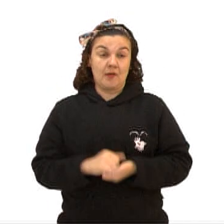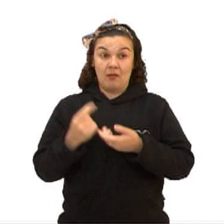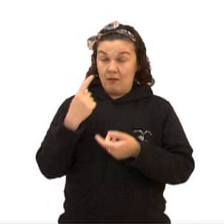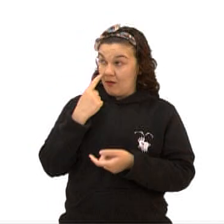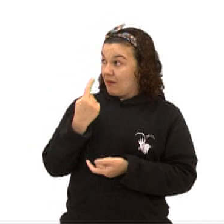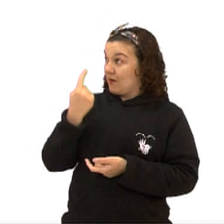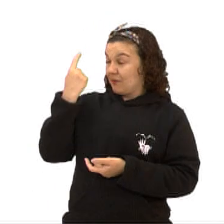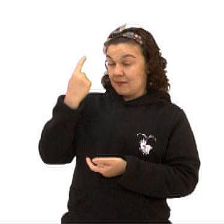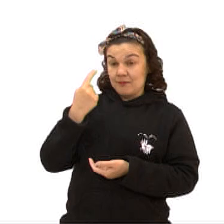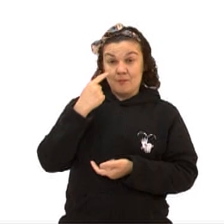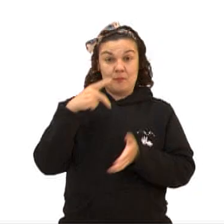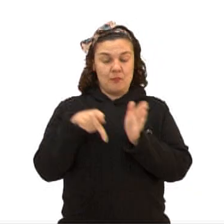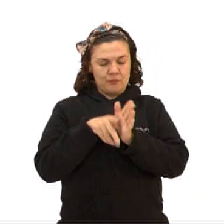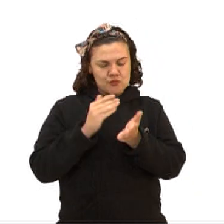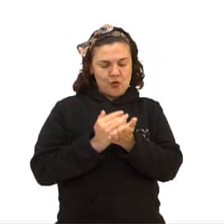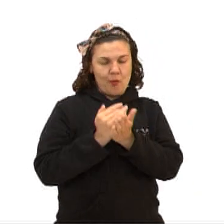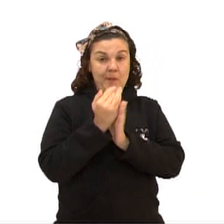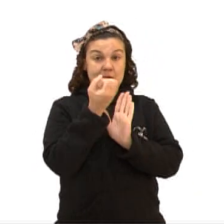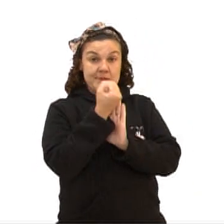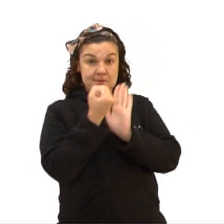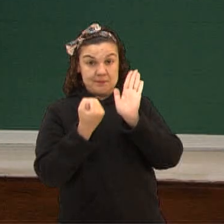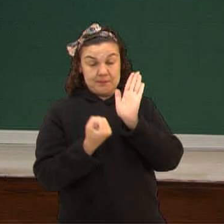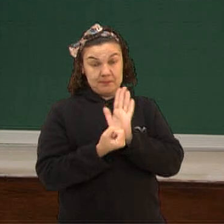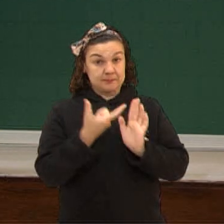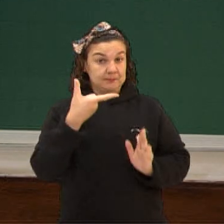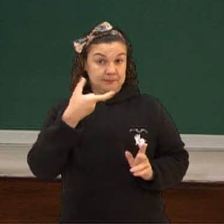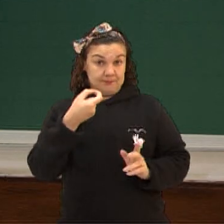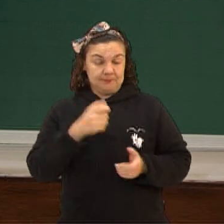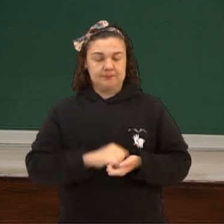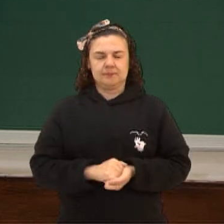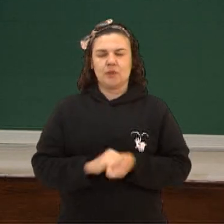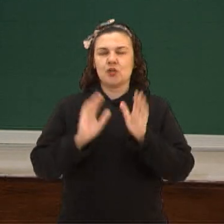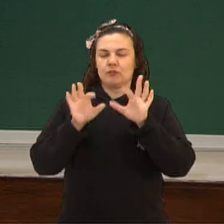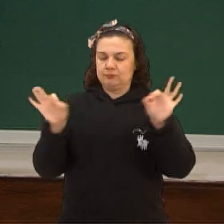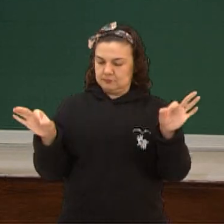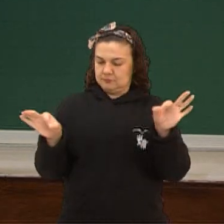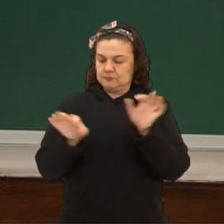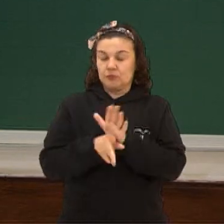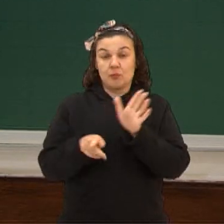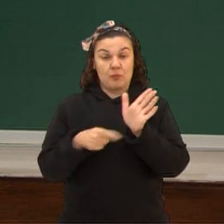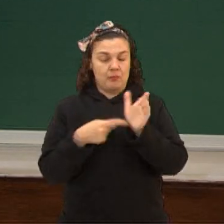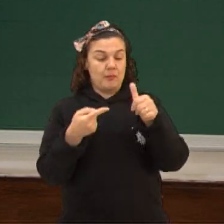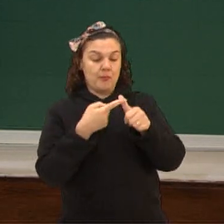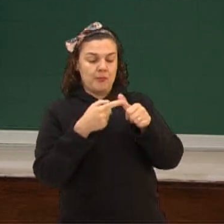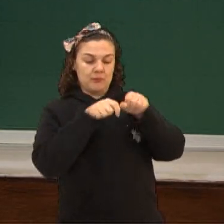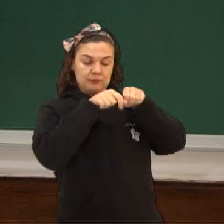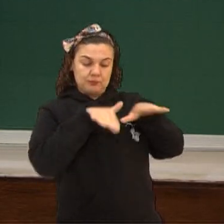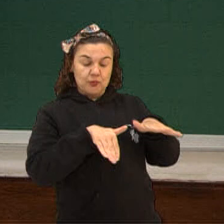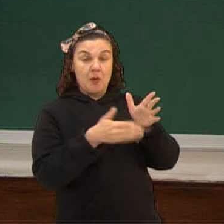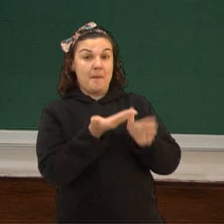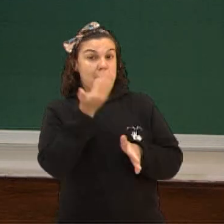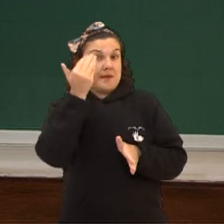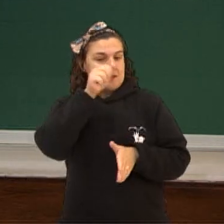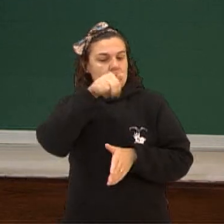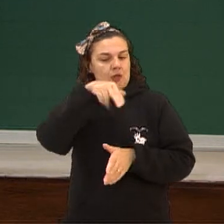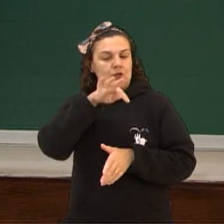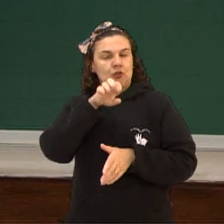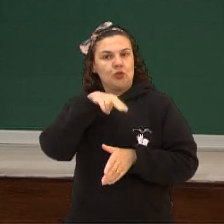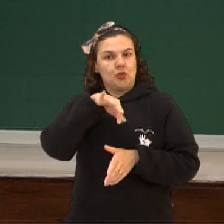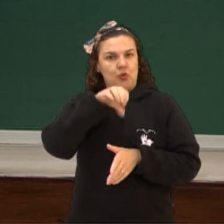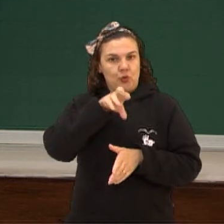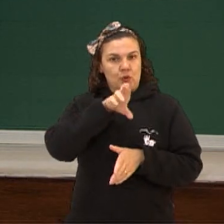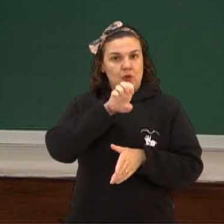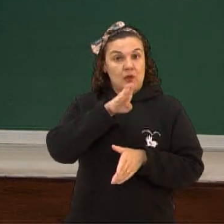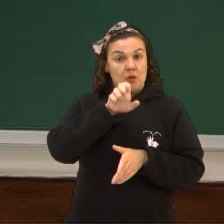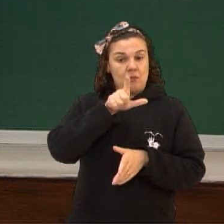já início do século XX, já saímos lá daquele primeiro sistema de abastecimento feito pelo Antônio Rebouças, que serviu